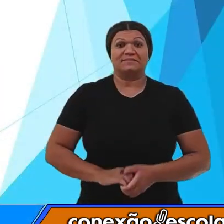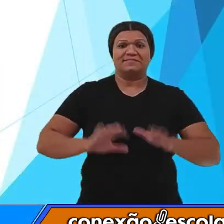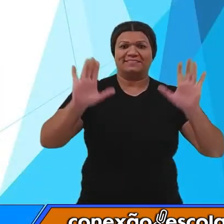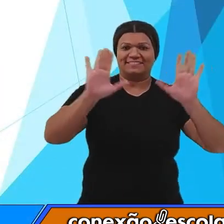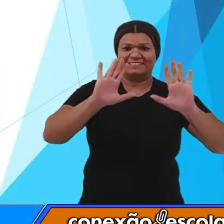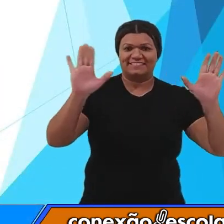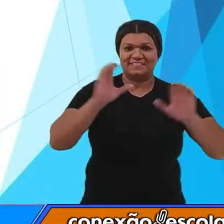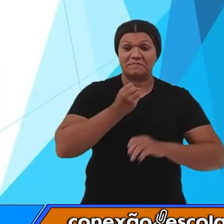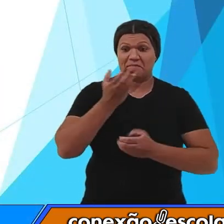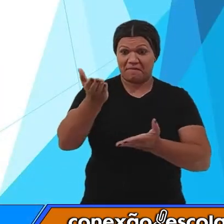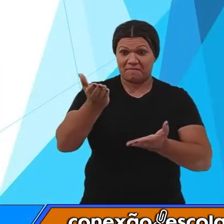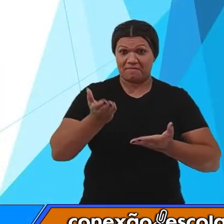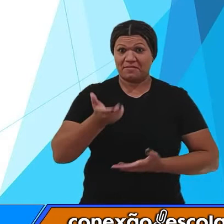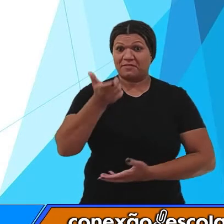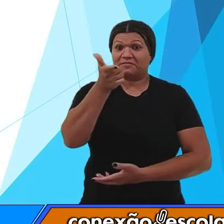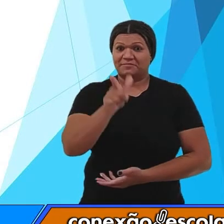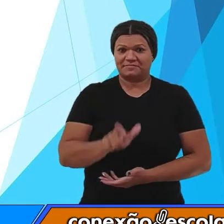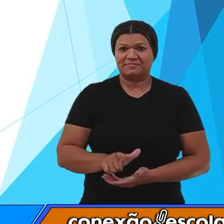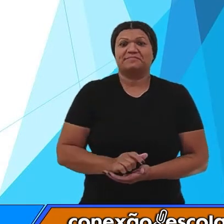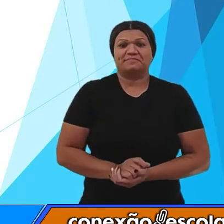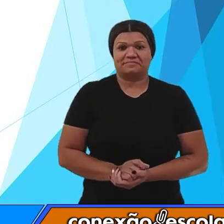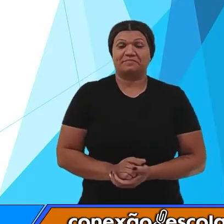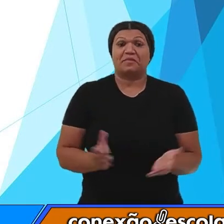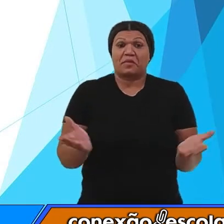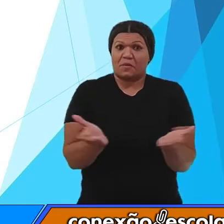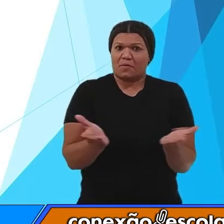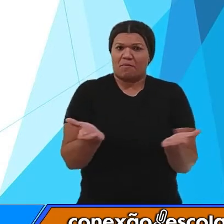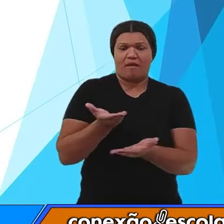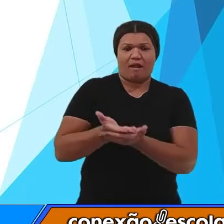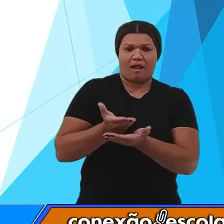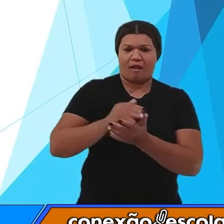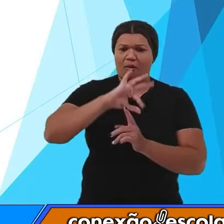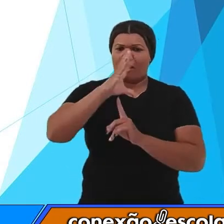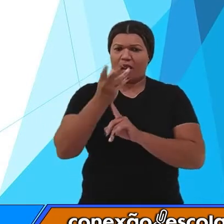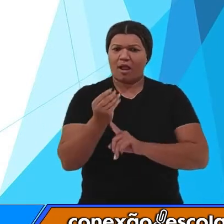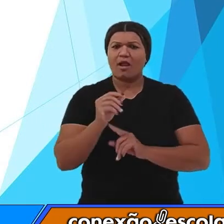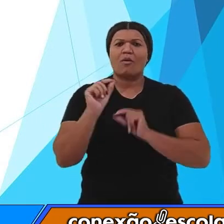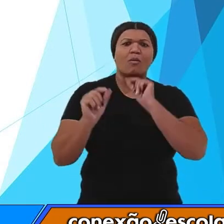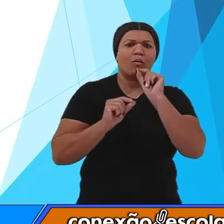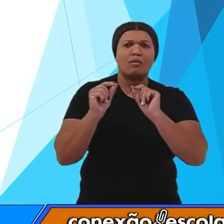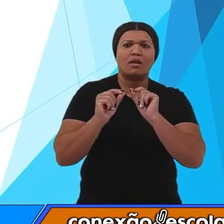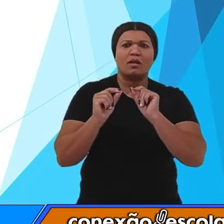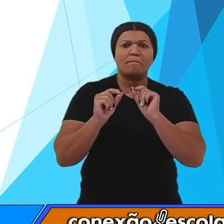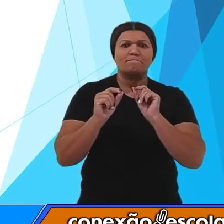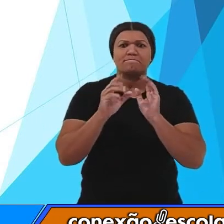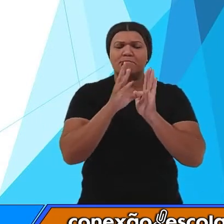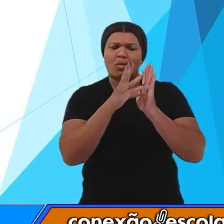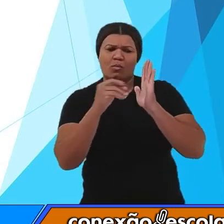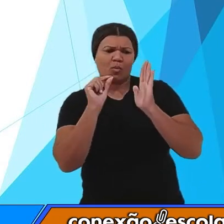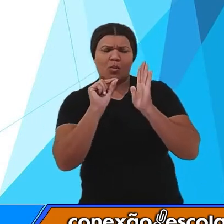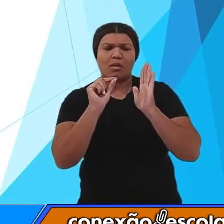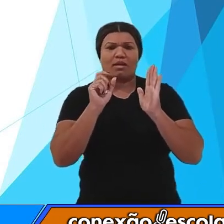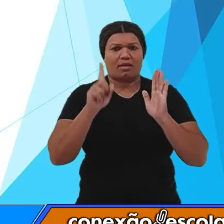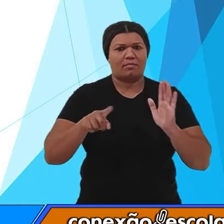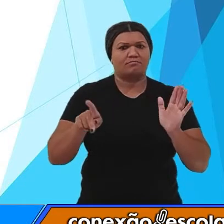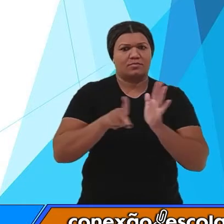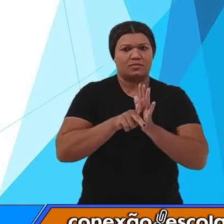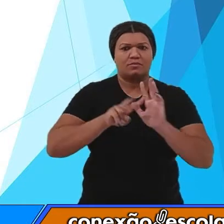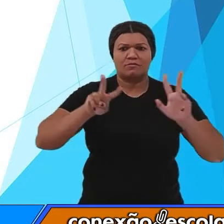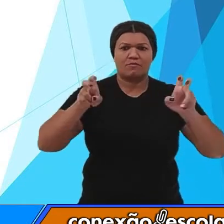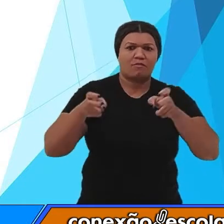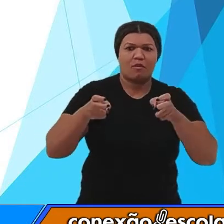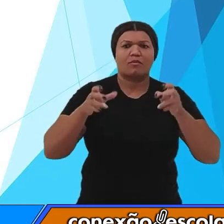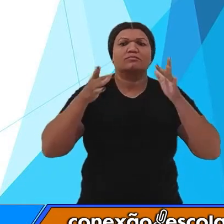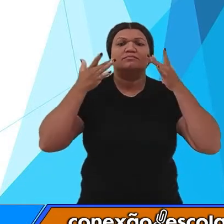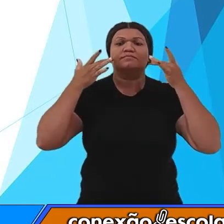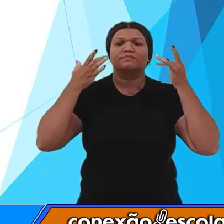Olá pessoal, bem-vindos de volta! Hoje a nossa aula de arte, a modalidade será o teatro. Você